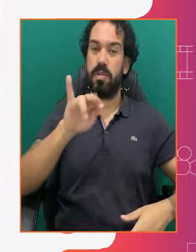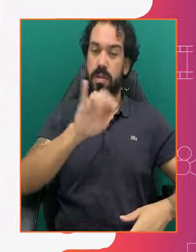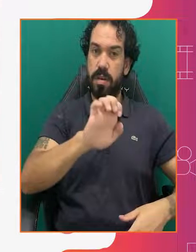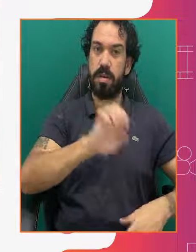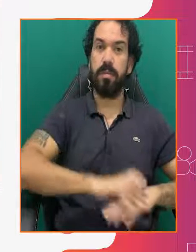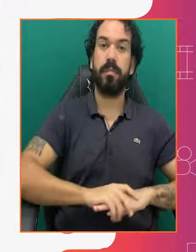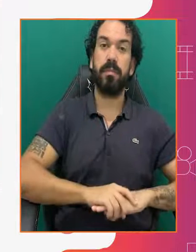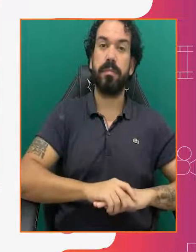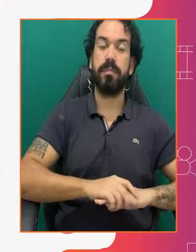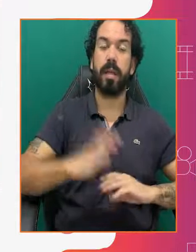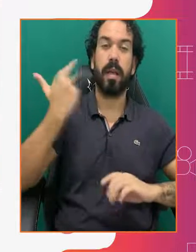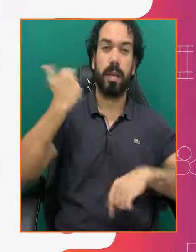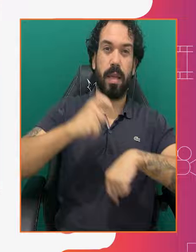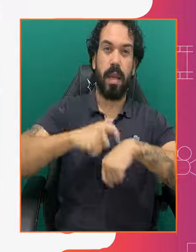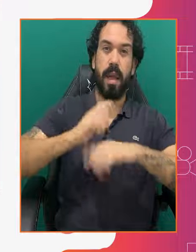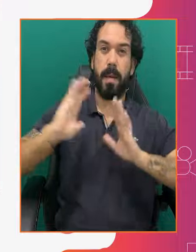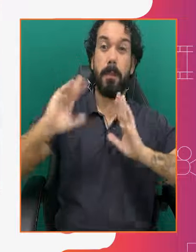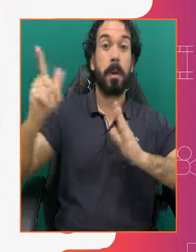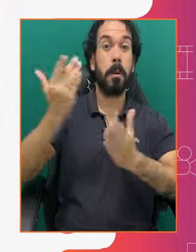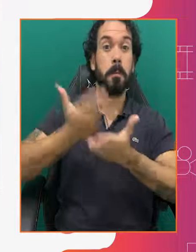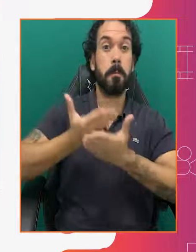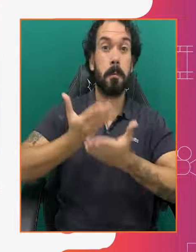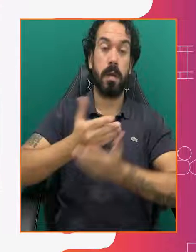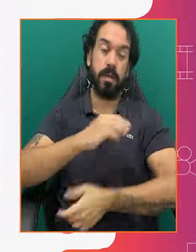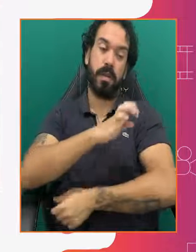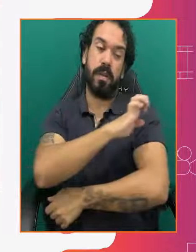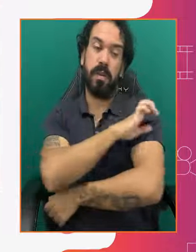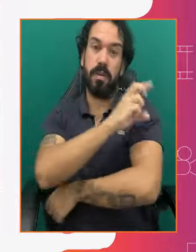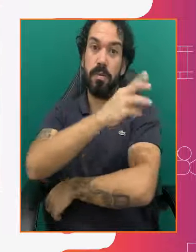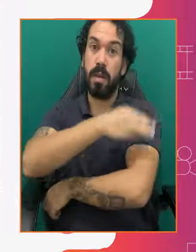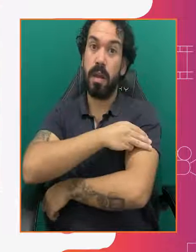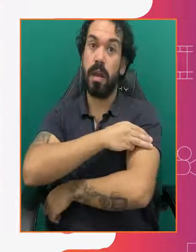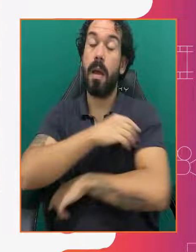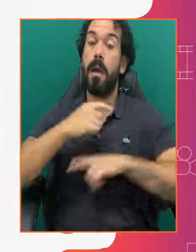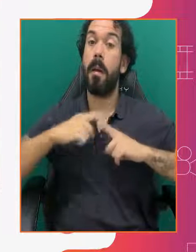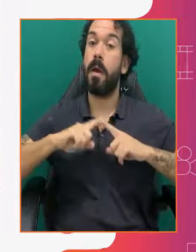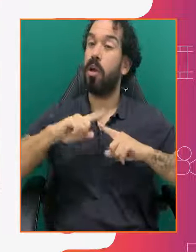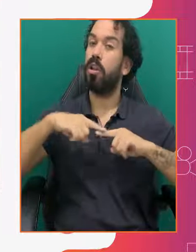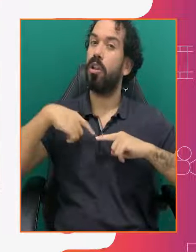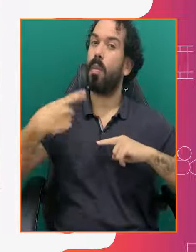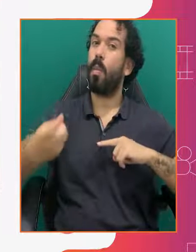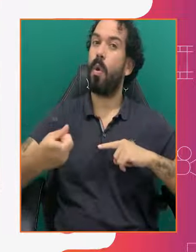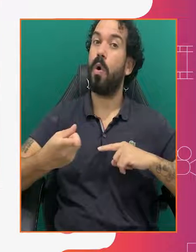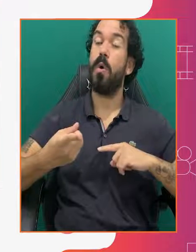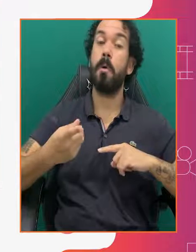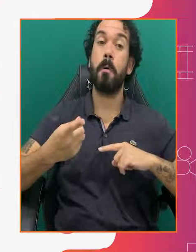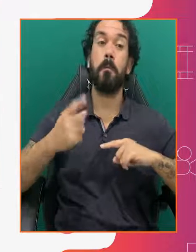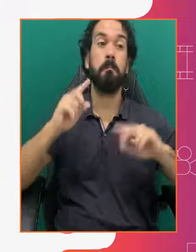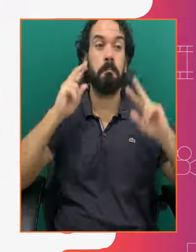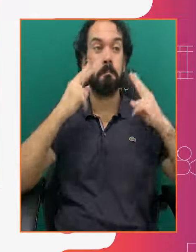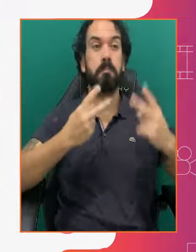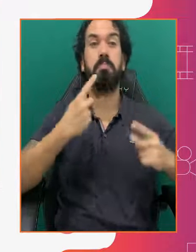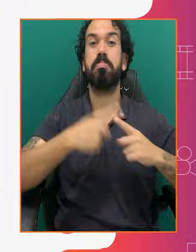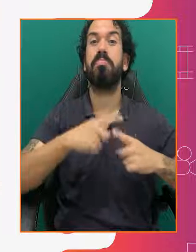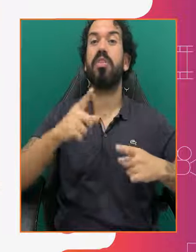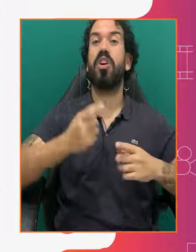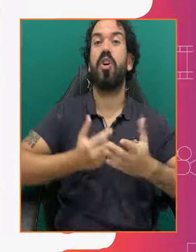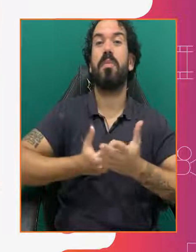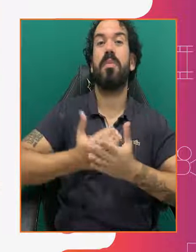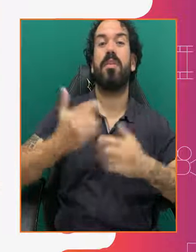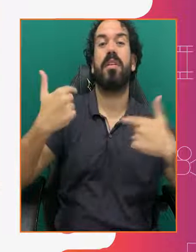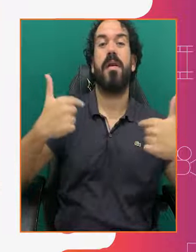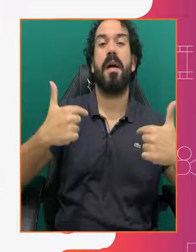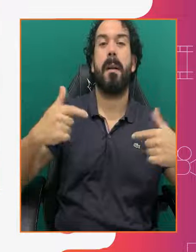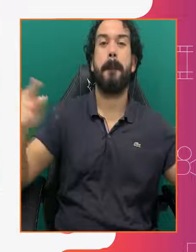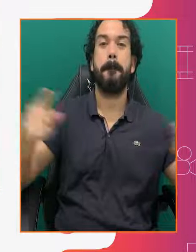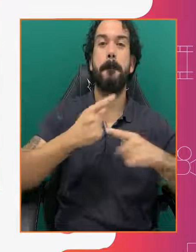Belcher. E na época ela era estudante do ensino médio, mas que depois ela ficou conhecida pelos